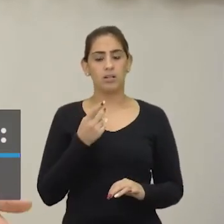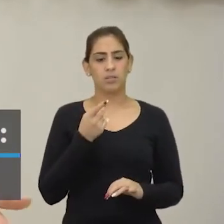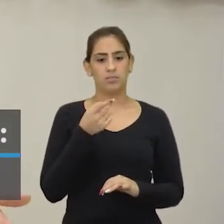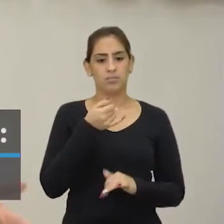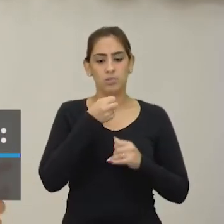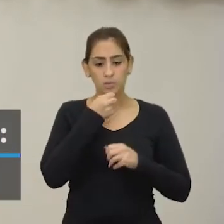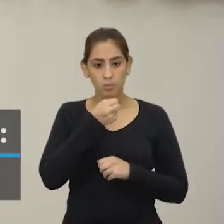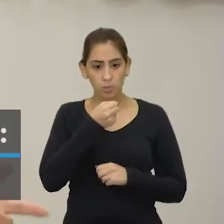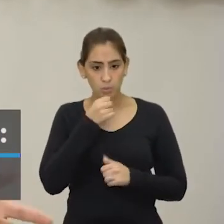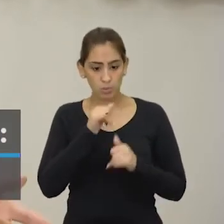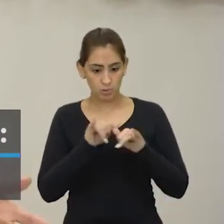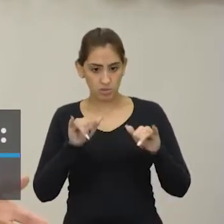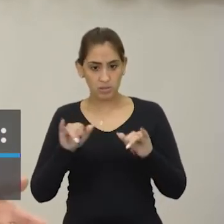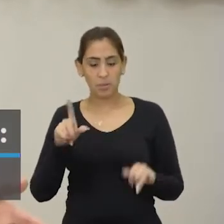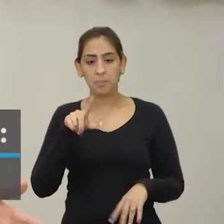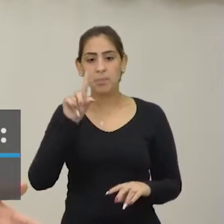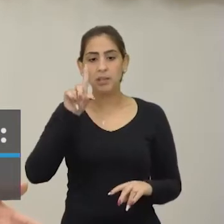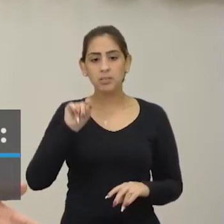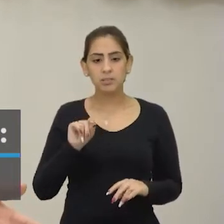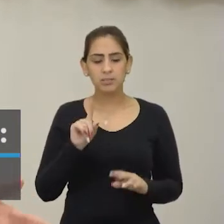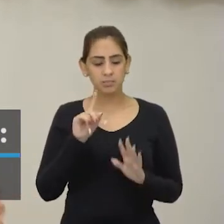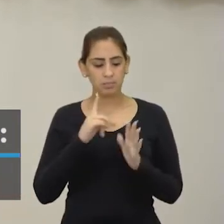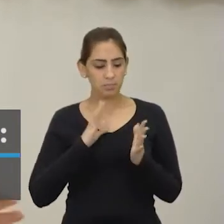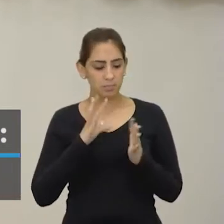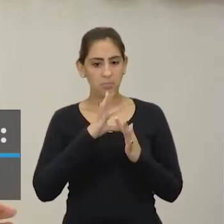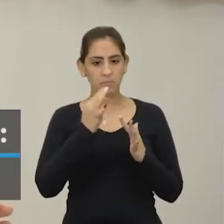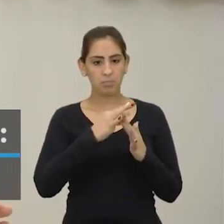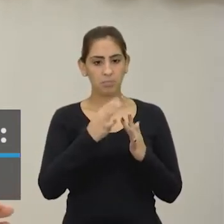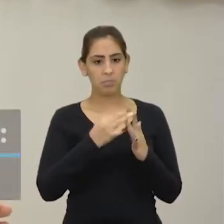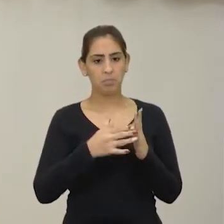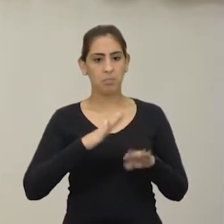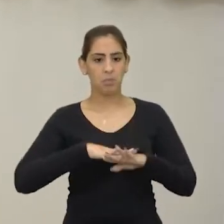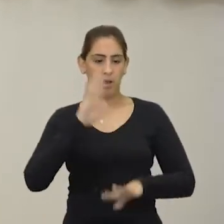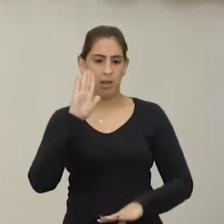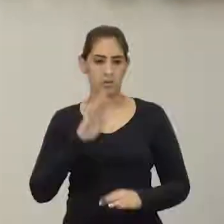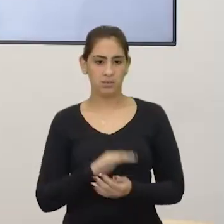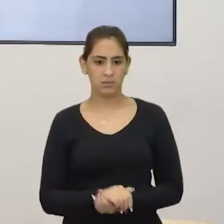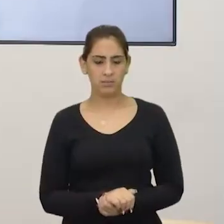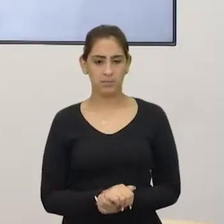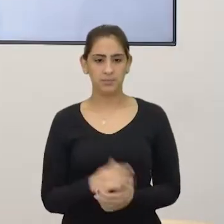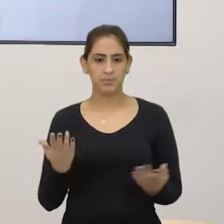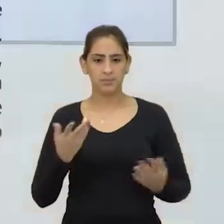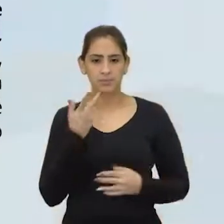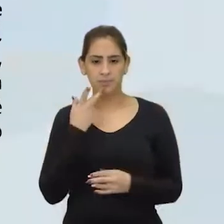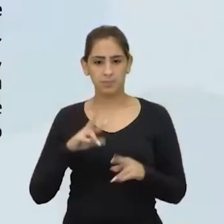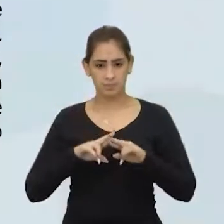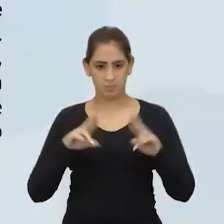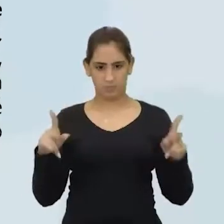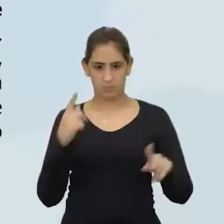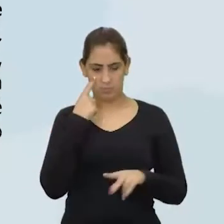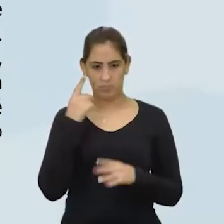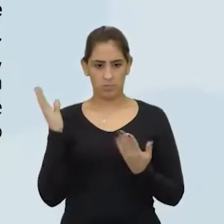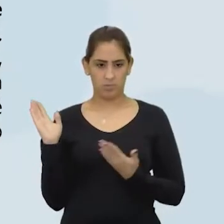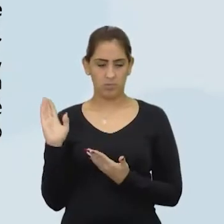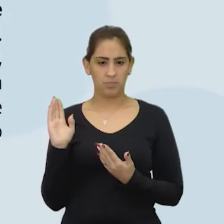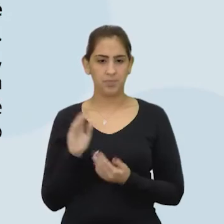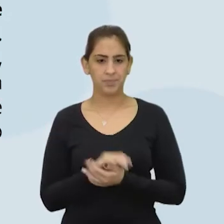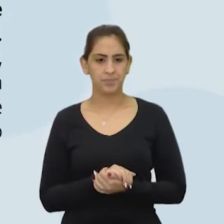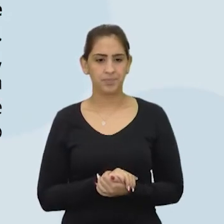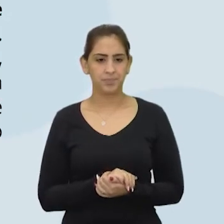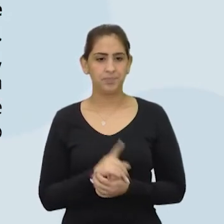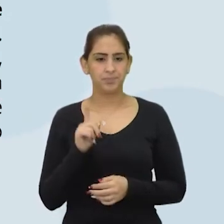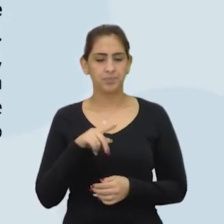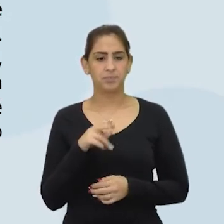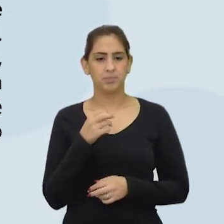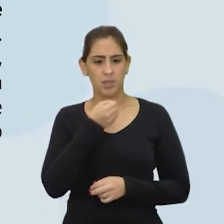Notícia breve, reportagem mais detalhada. Vamos ver aqui, na tela vai aparecer agora. Bacana, olha só. A reportagem é um